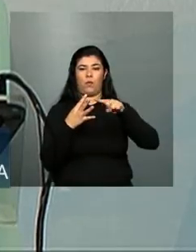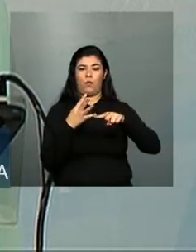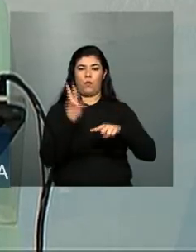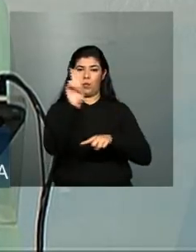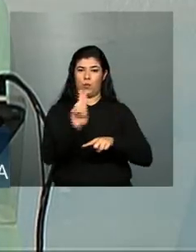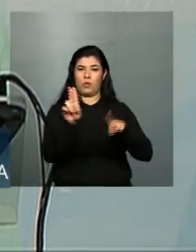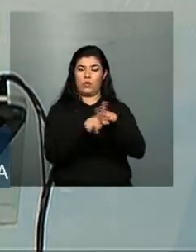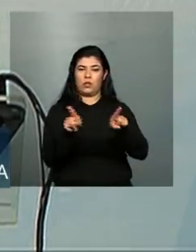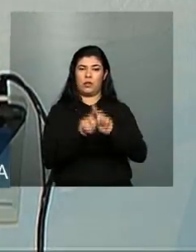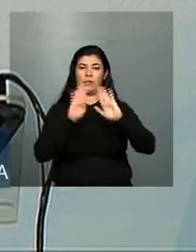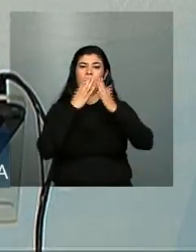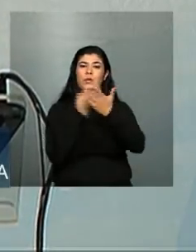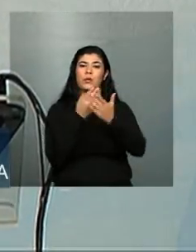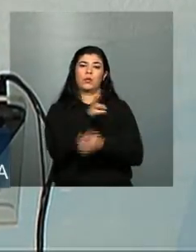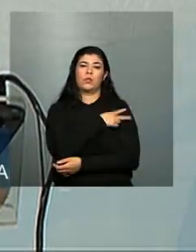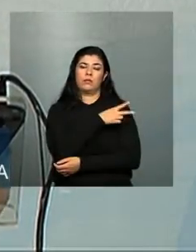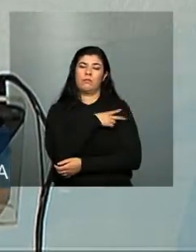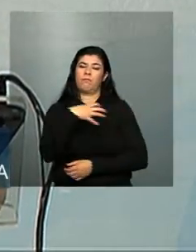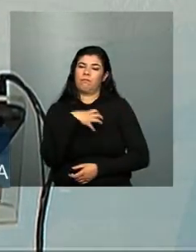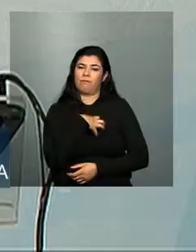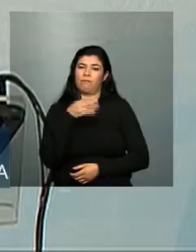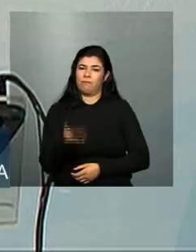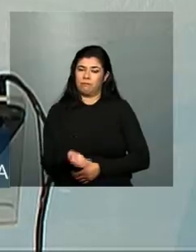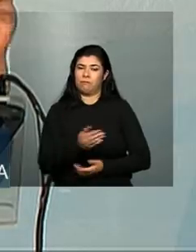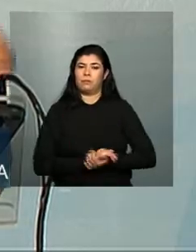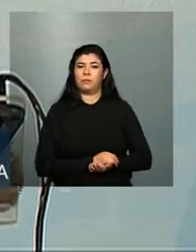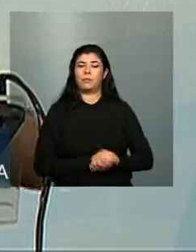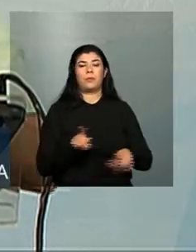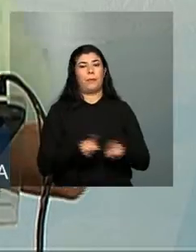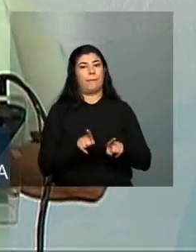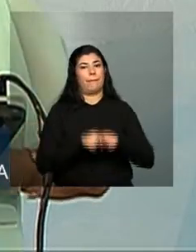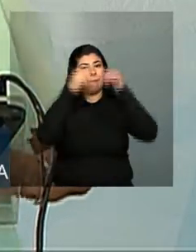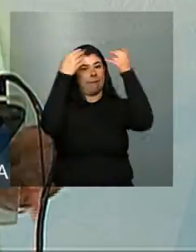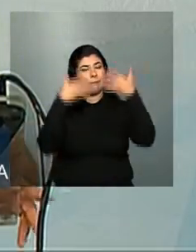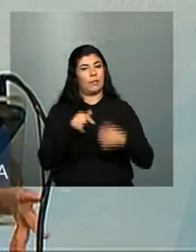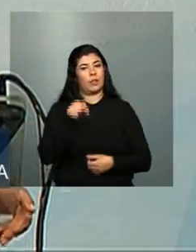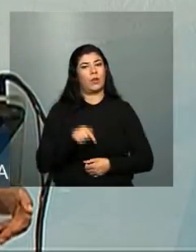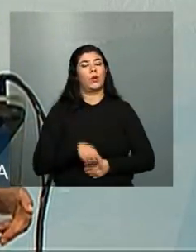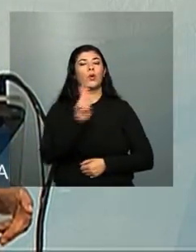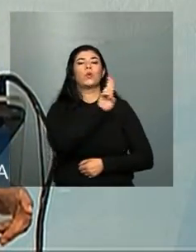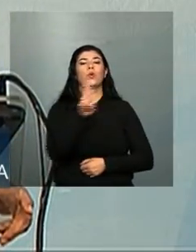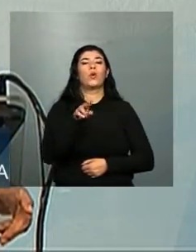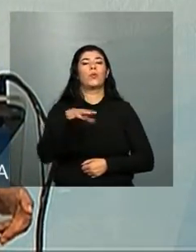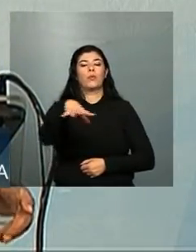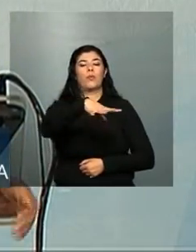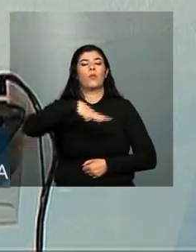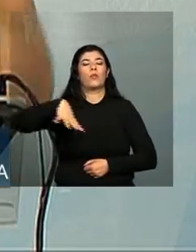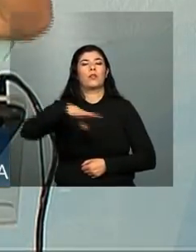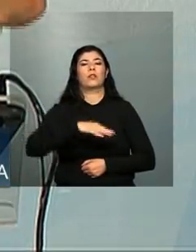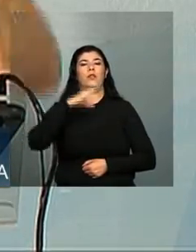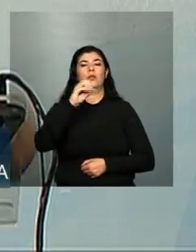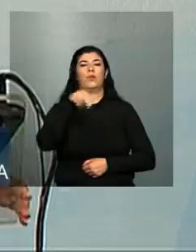das escolas técnicas. E queria dizer que o nome desse solar aqui, que